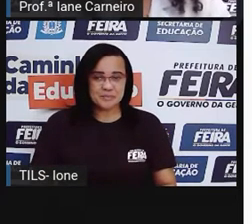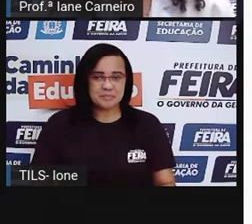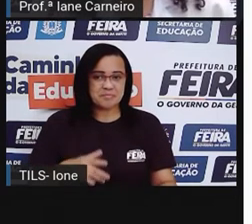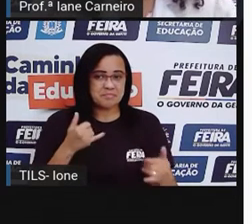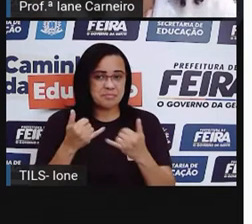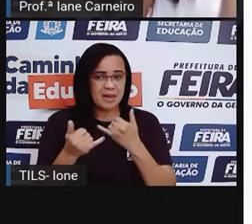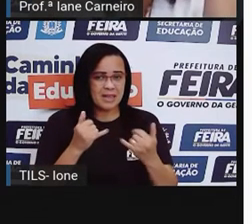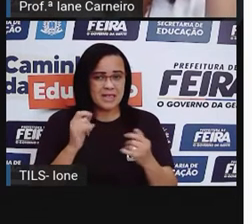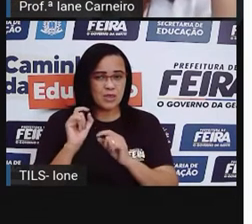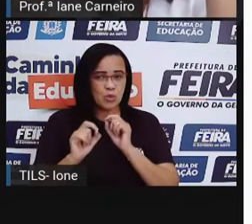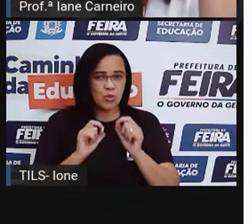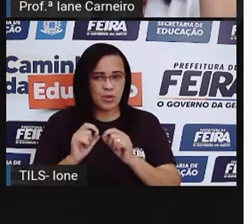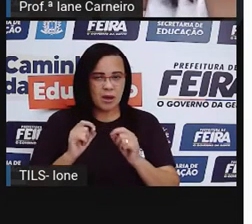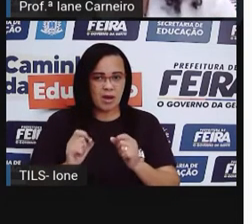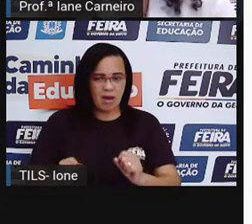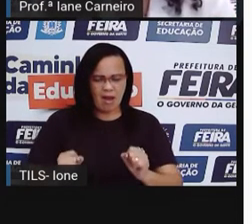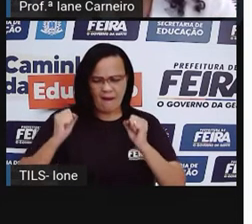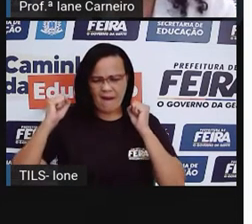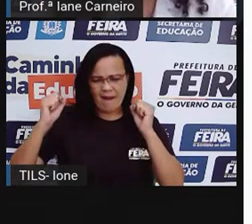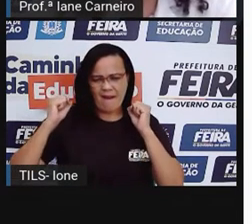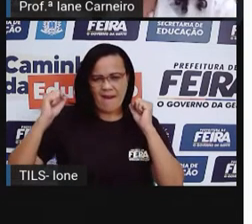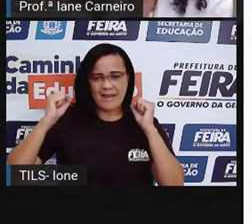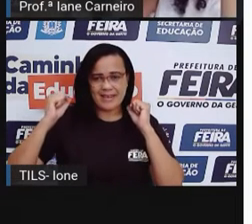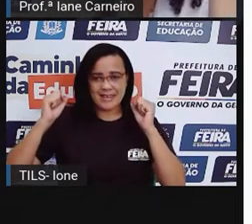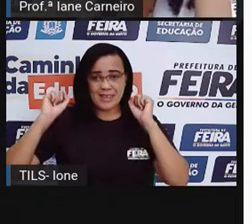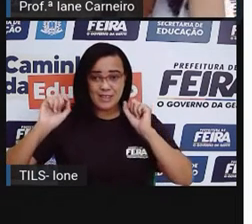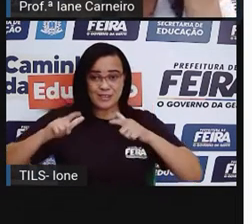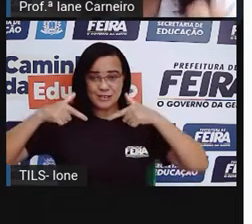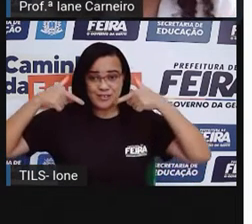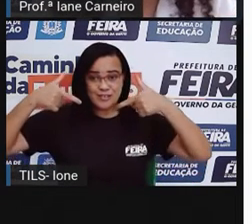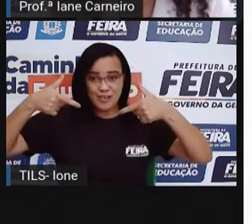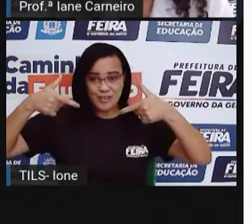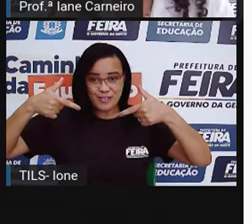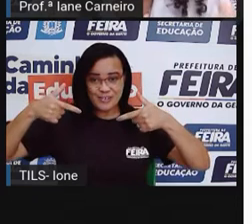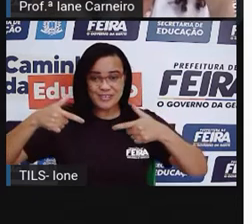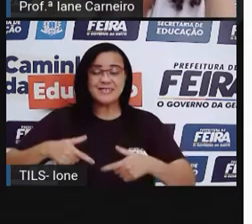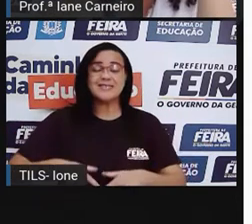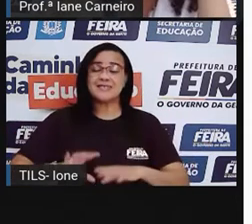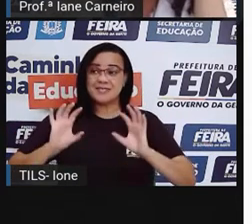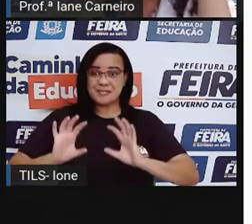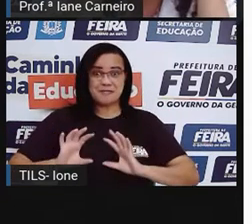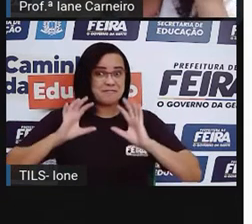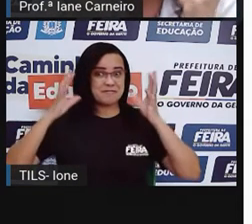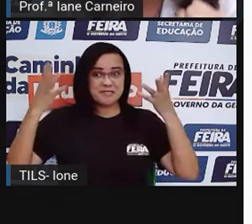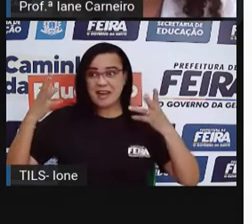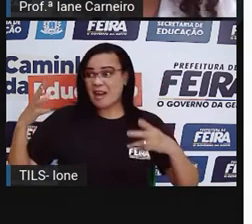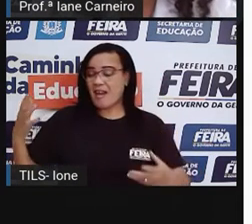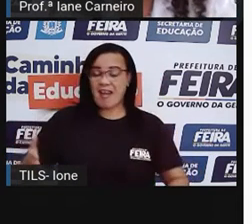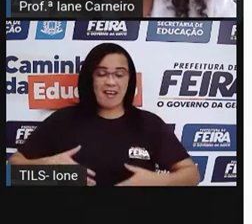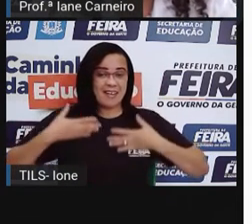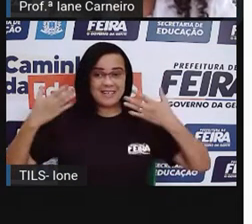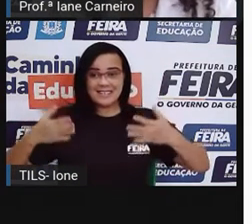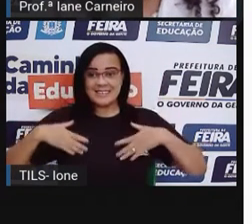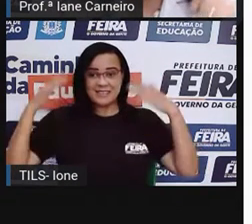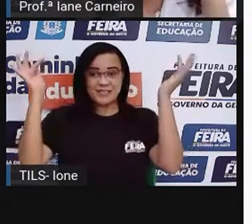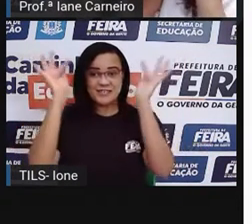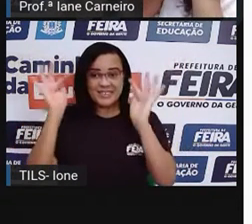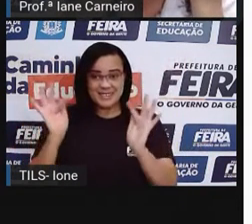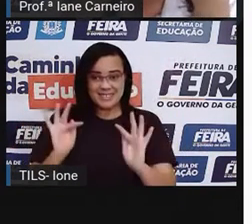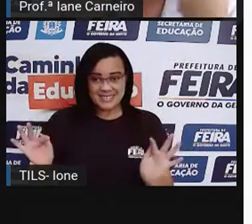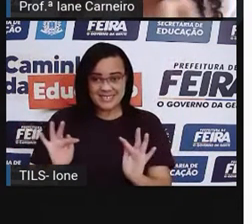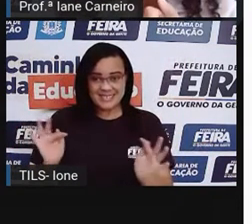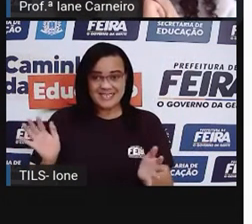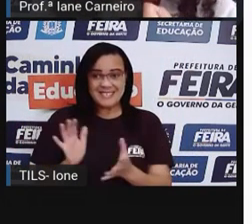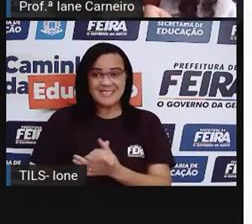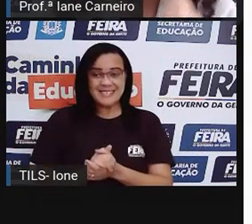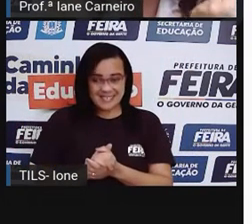parece o quê? Que ela ganhou, ó, um prêmio, né? Que ela está comemorando algo, ela está assim, ó, festejando, né? E a gente